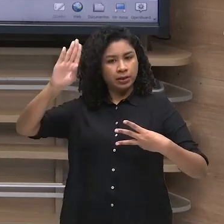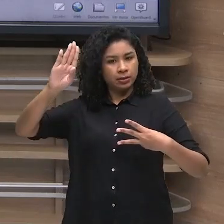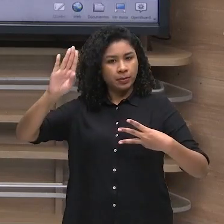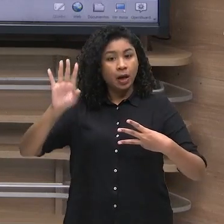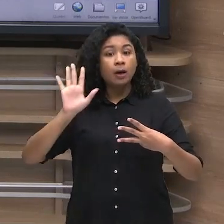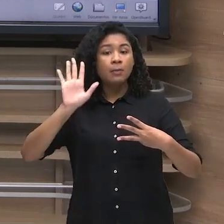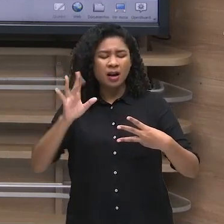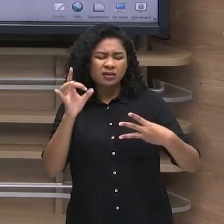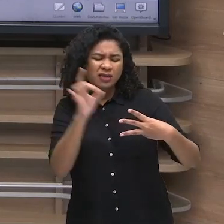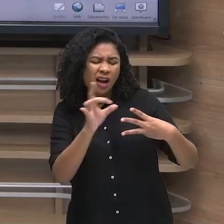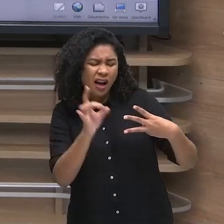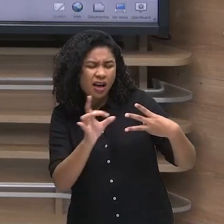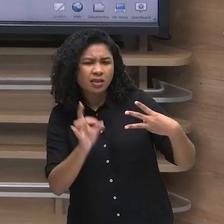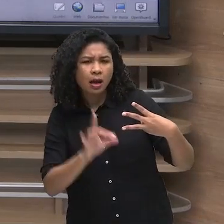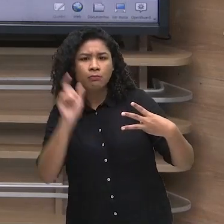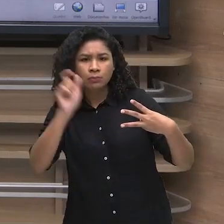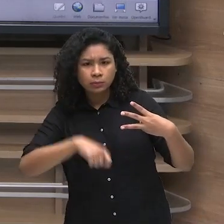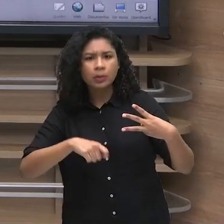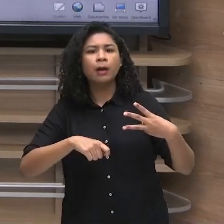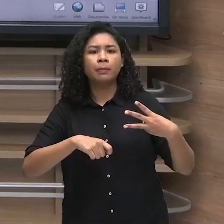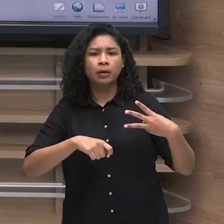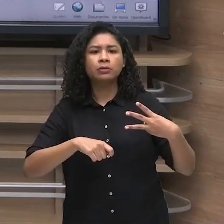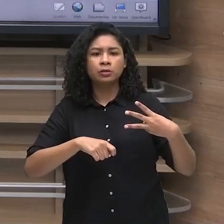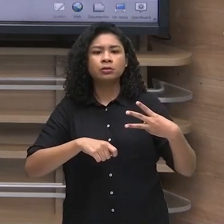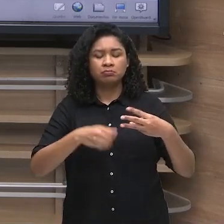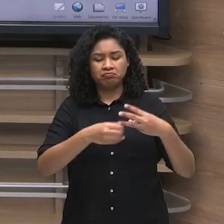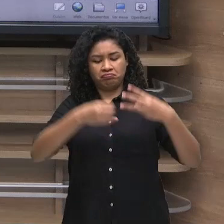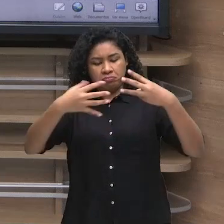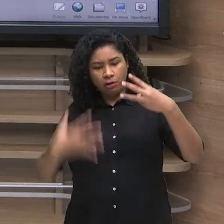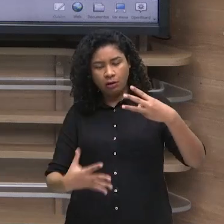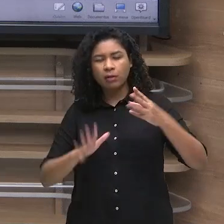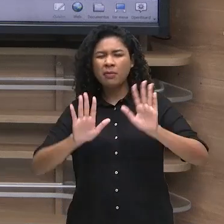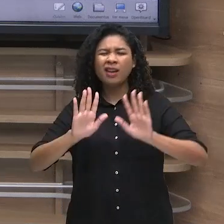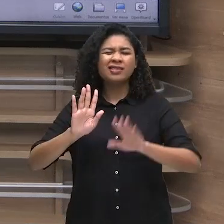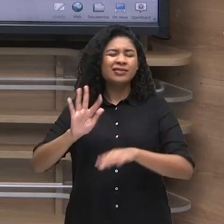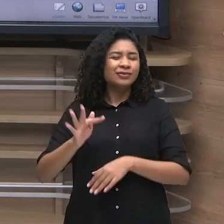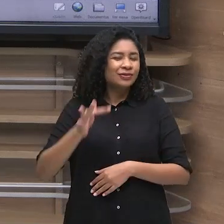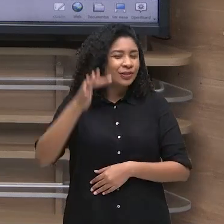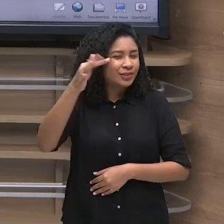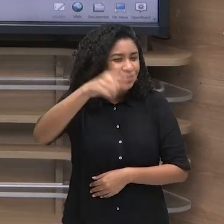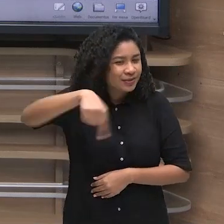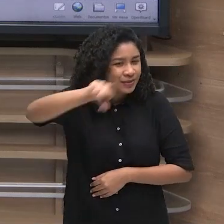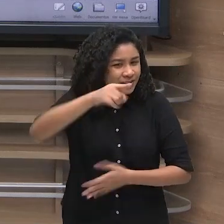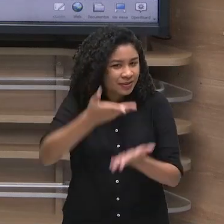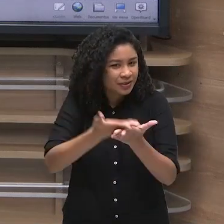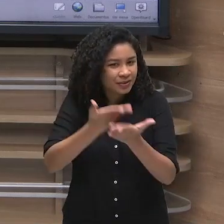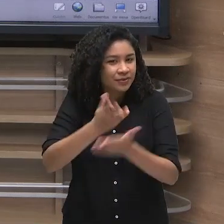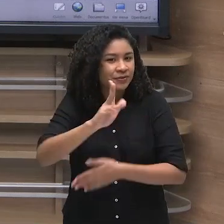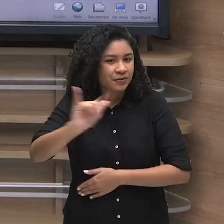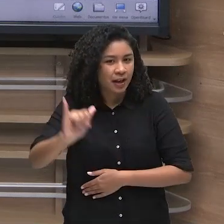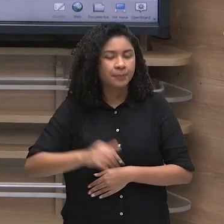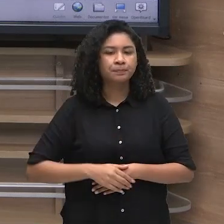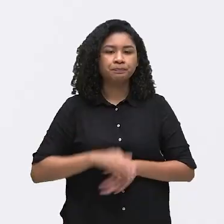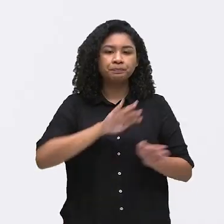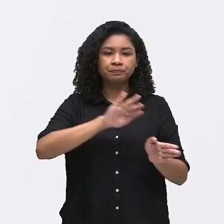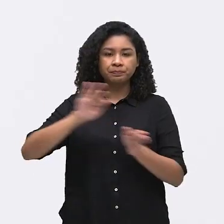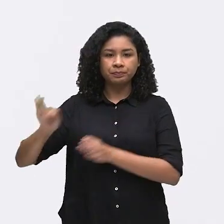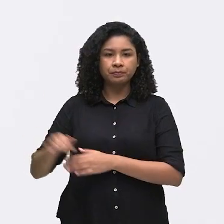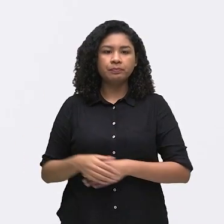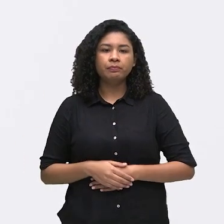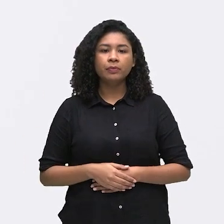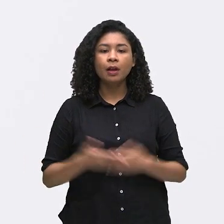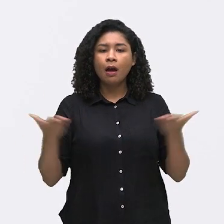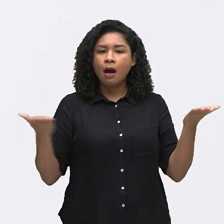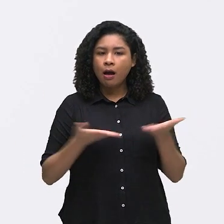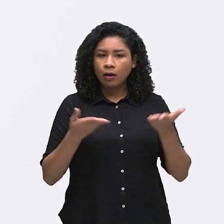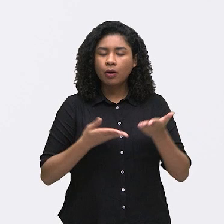subdividem. Assunto que você vai conhecer um pouquinho mais tarde. Vamos ler agora um outro texto e identificar as formas verbais e